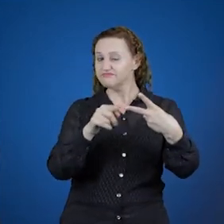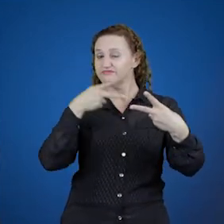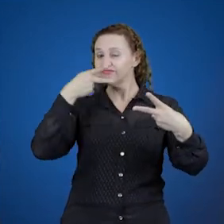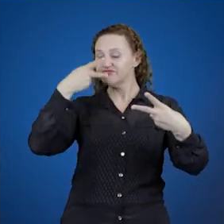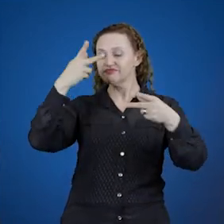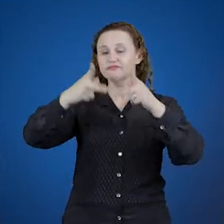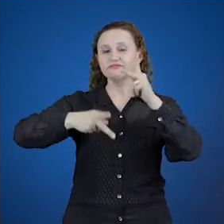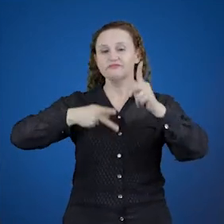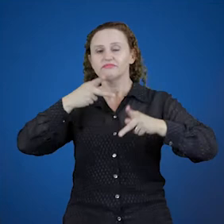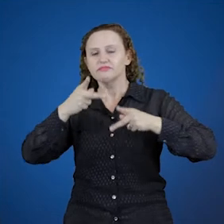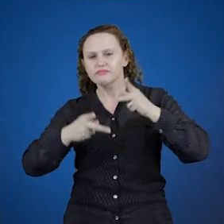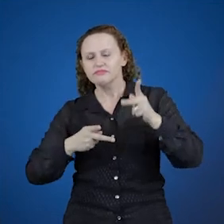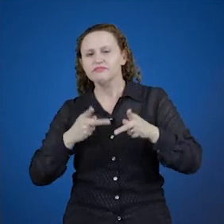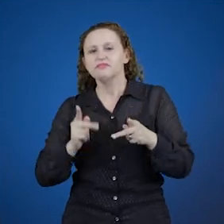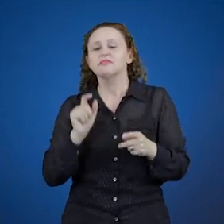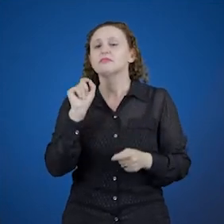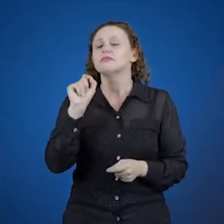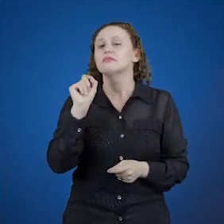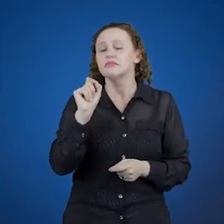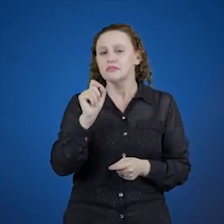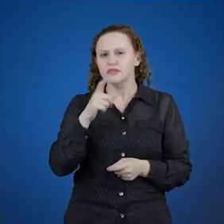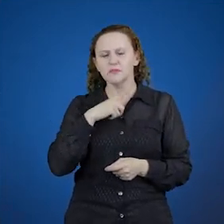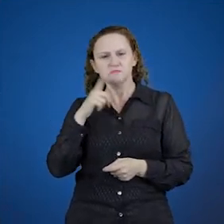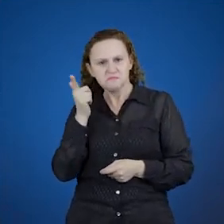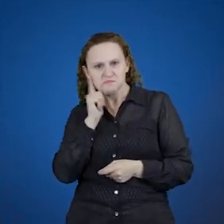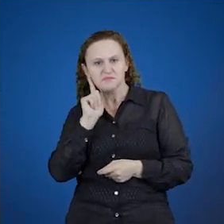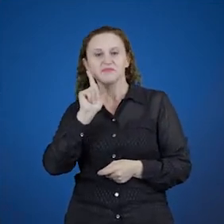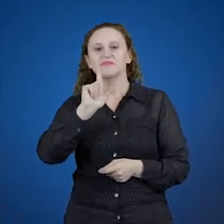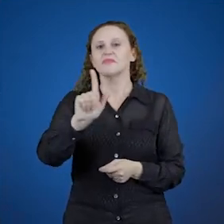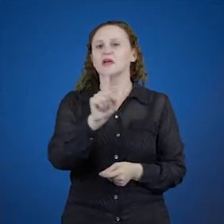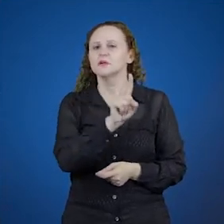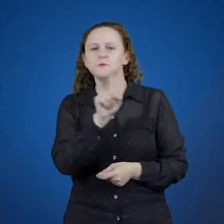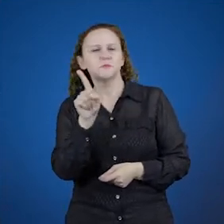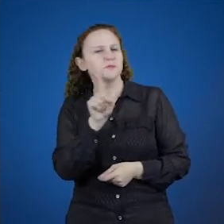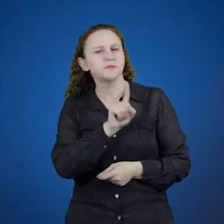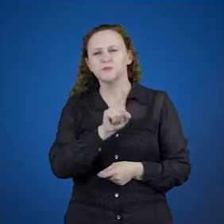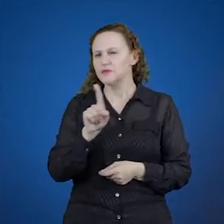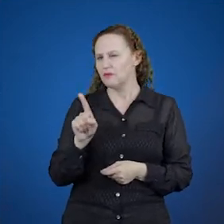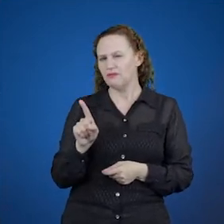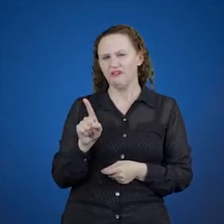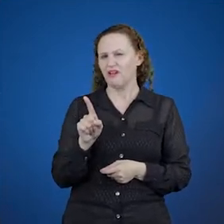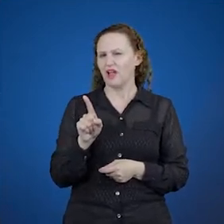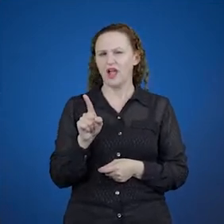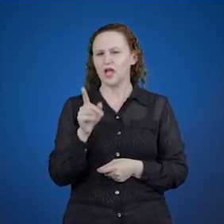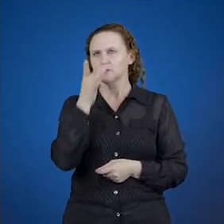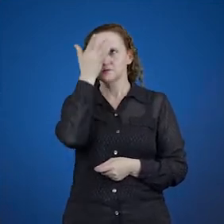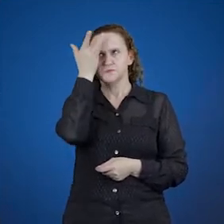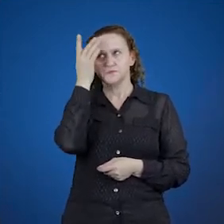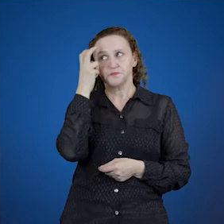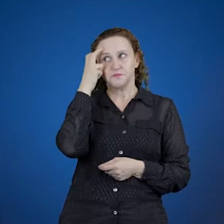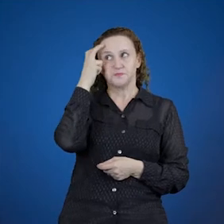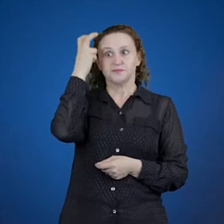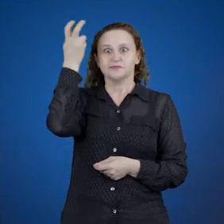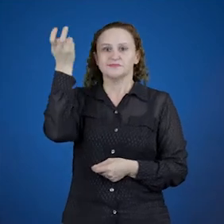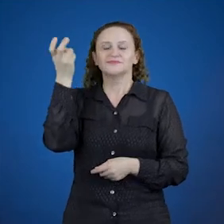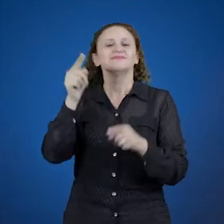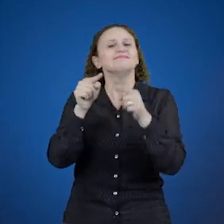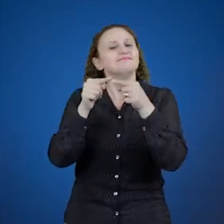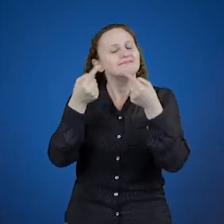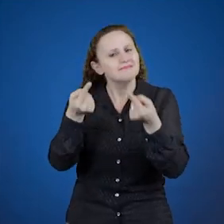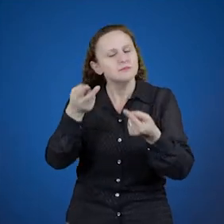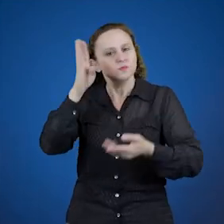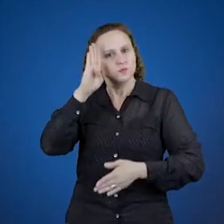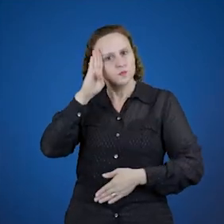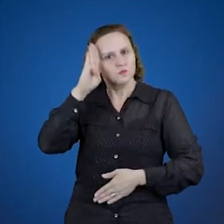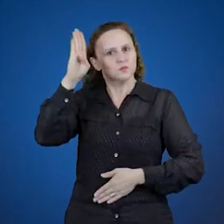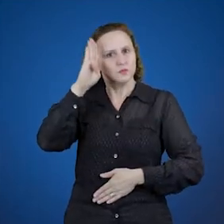nessas conquistas eu ia para a conquista não eram os literatos não eram os cultos mas era